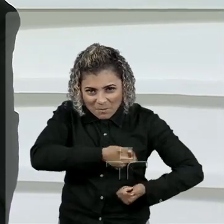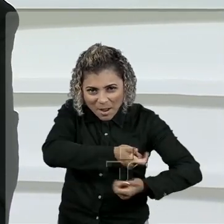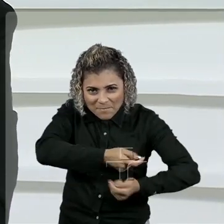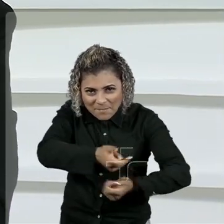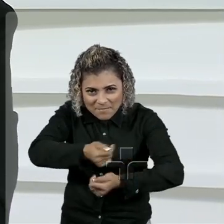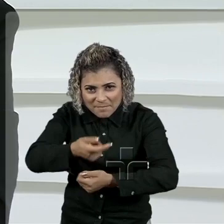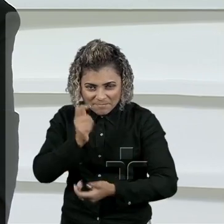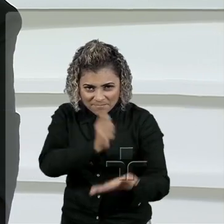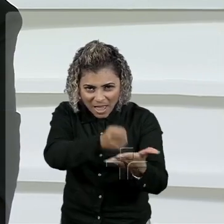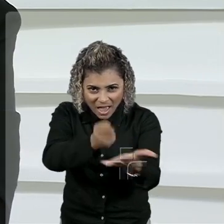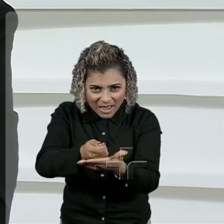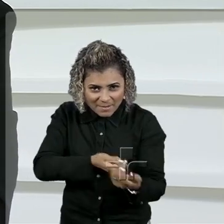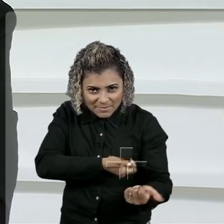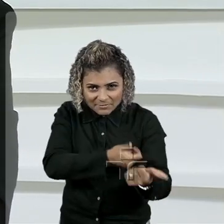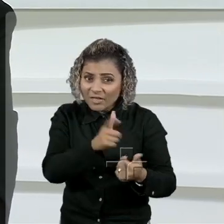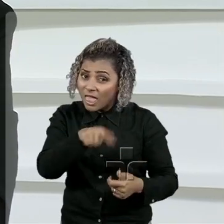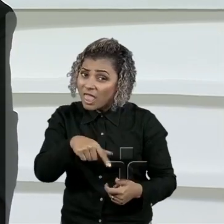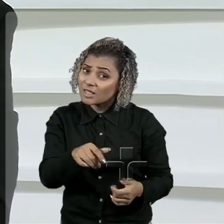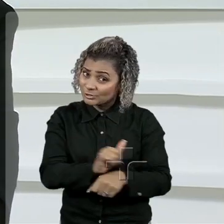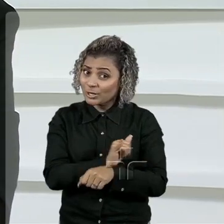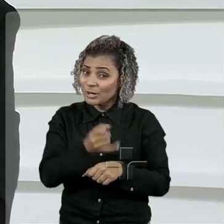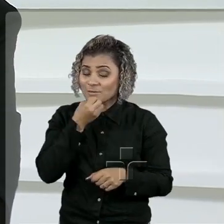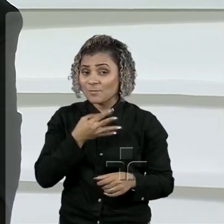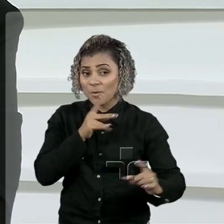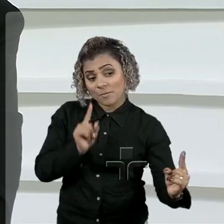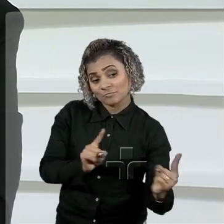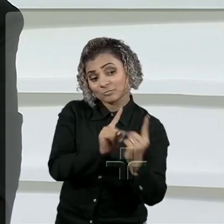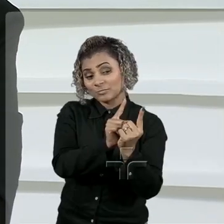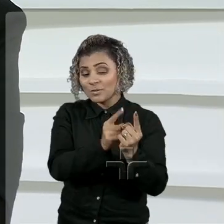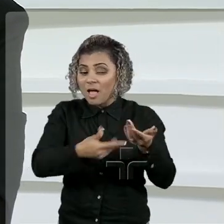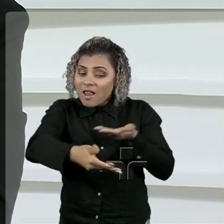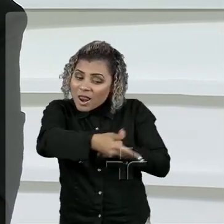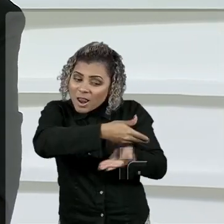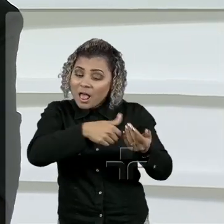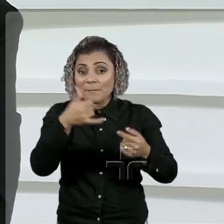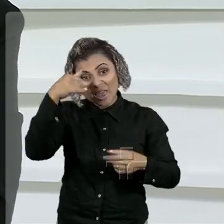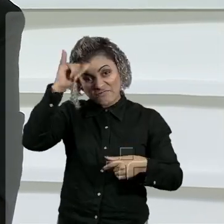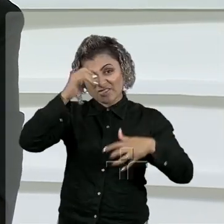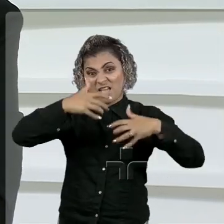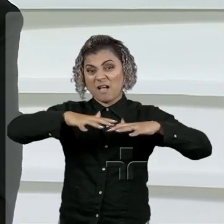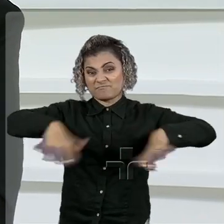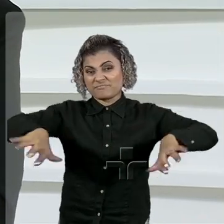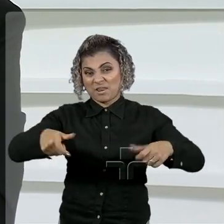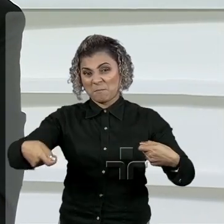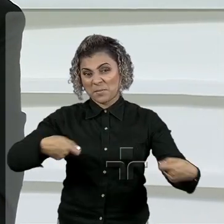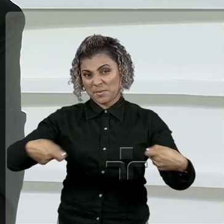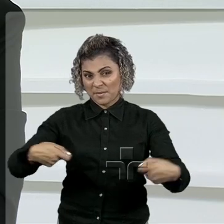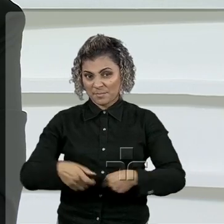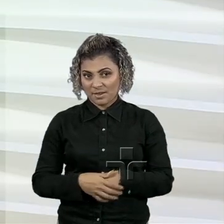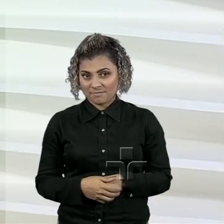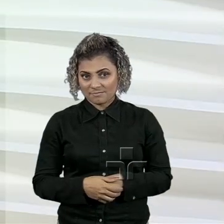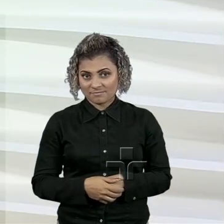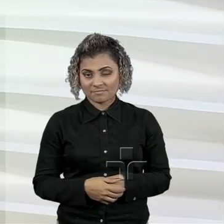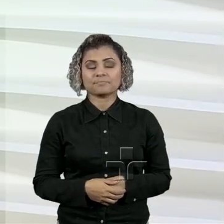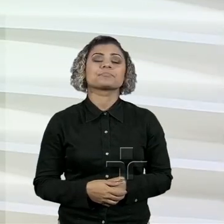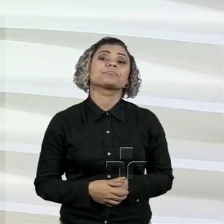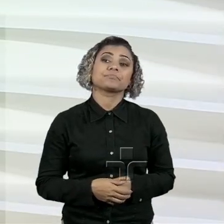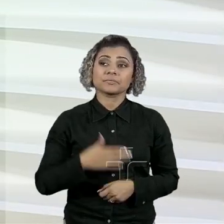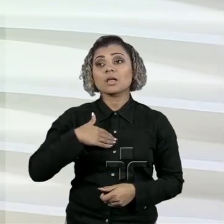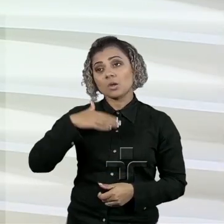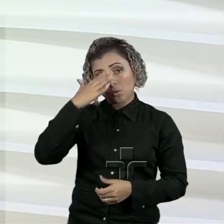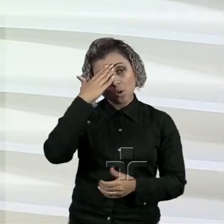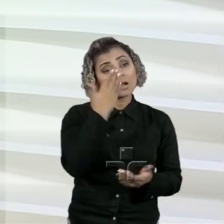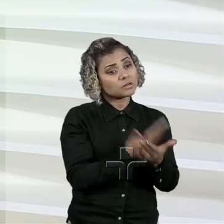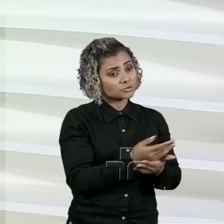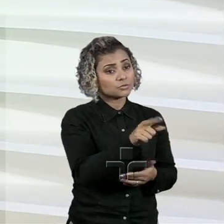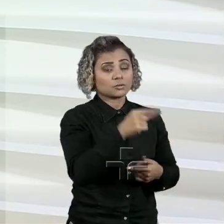para se aproximar dos professores e evitar essa beligerância que o Lessa se referiu? Olha, eu acredito que a política de